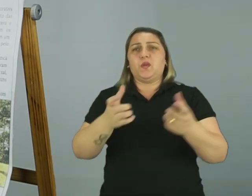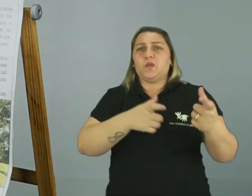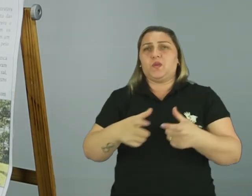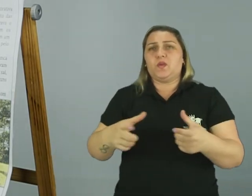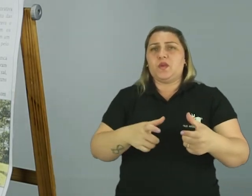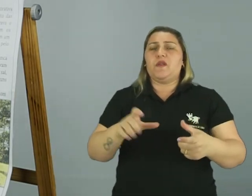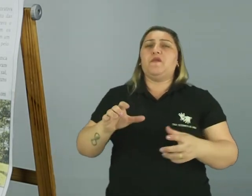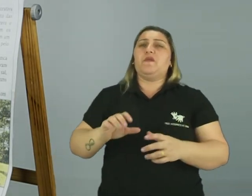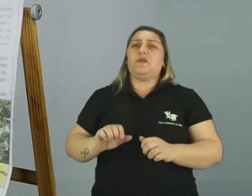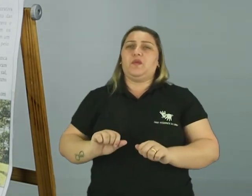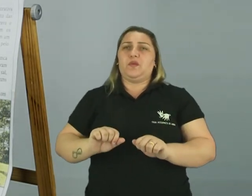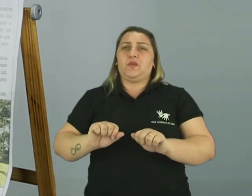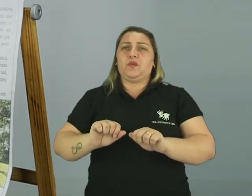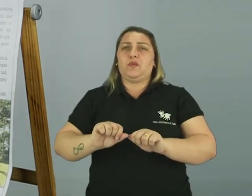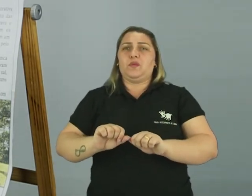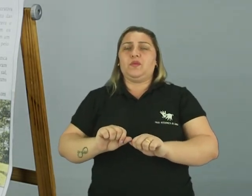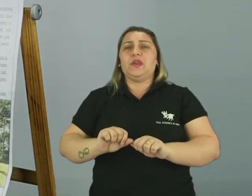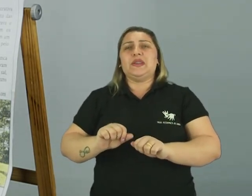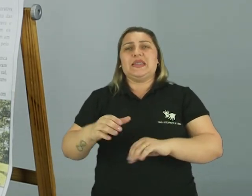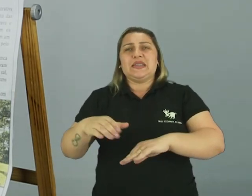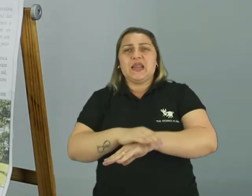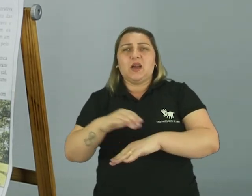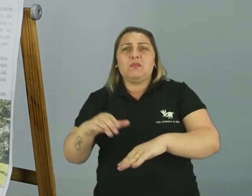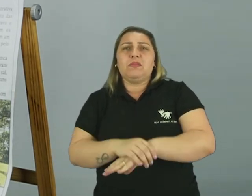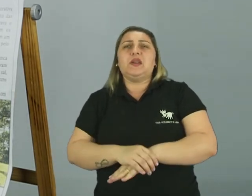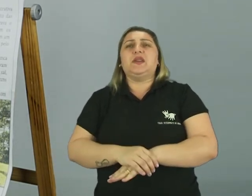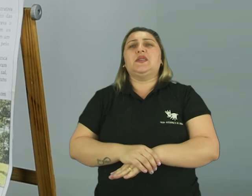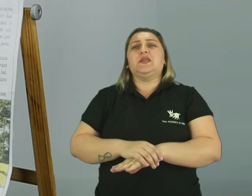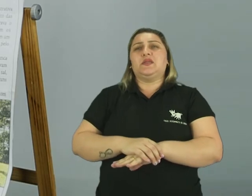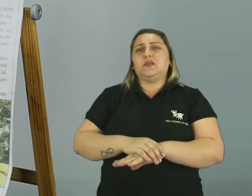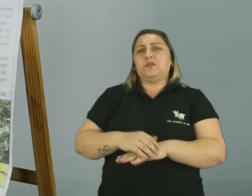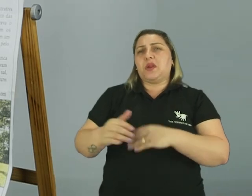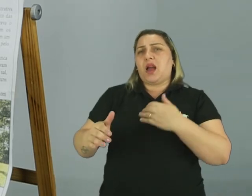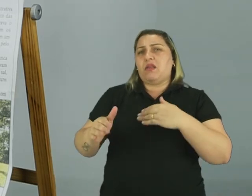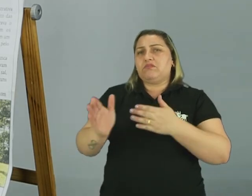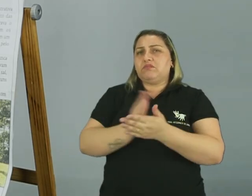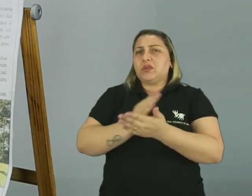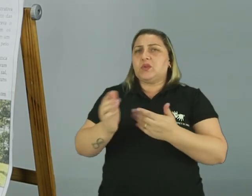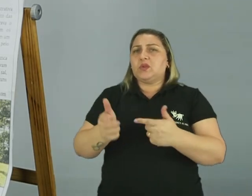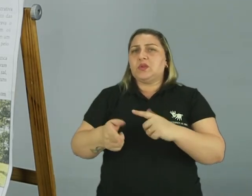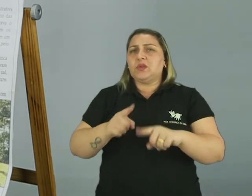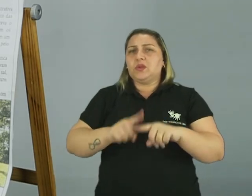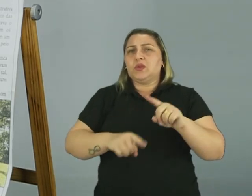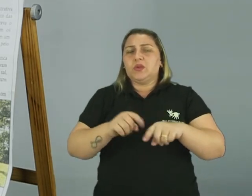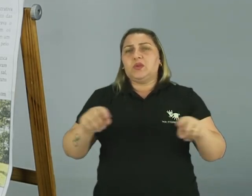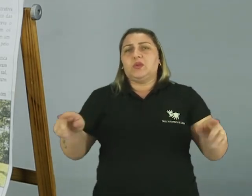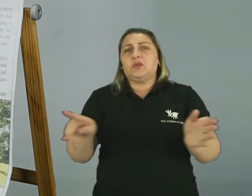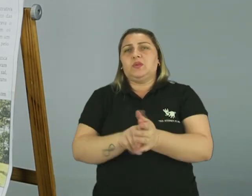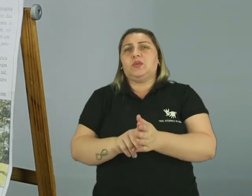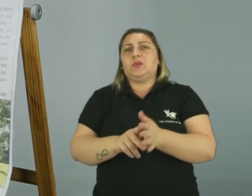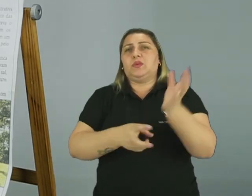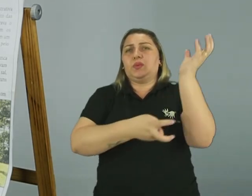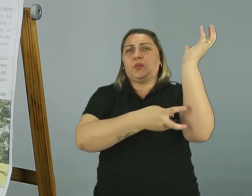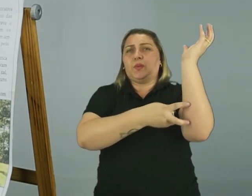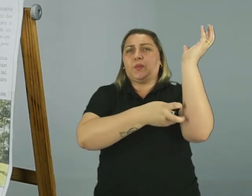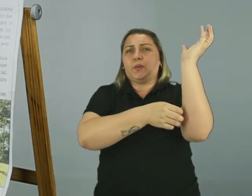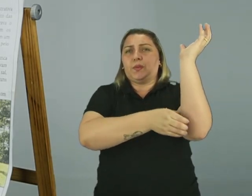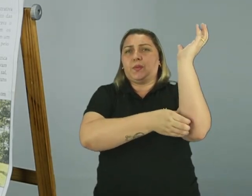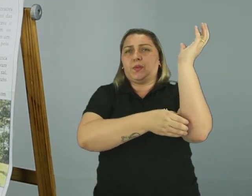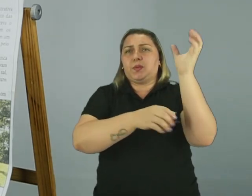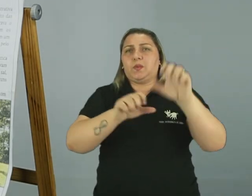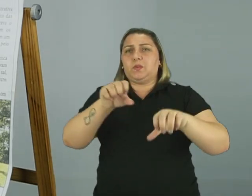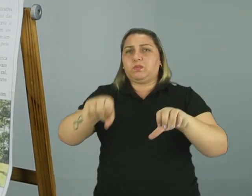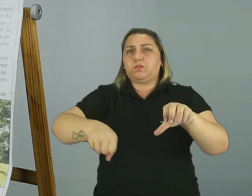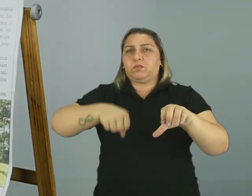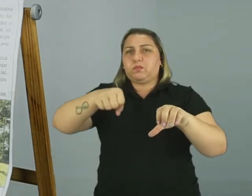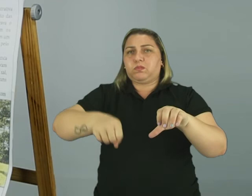já vi em algumas feirinhas que eu andei, sapatos, né, sapatilhas, alguns produtos, né, de seringa, né, produtos como